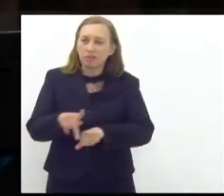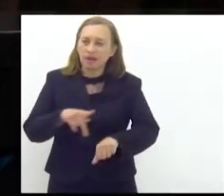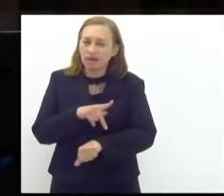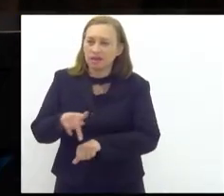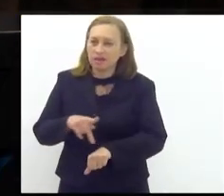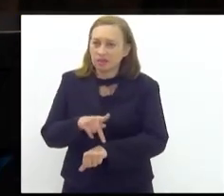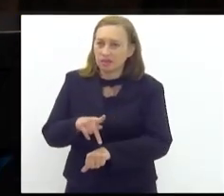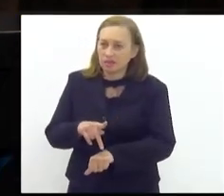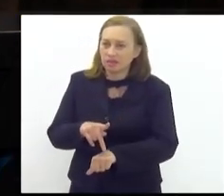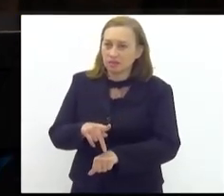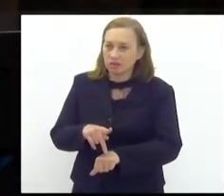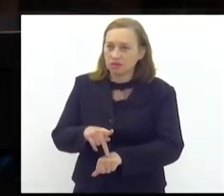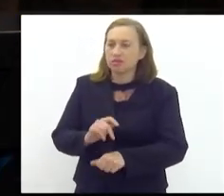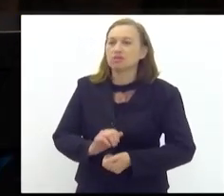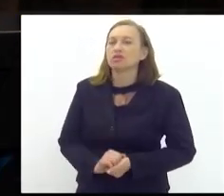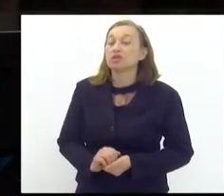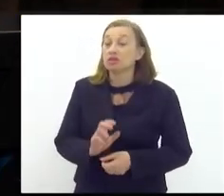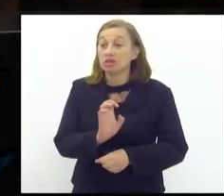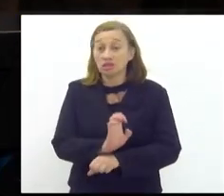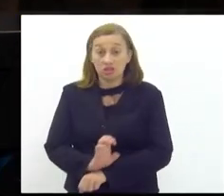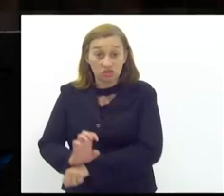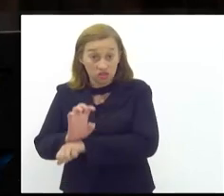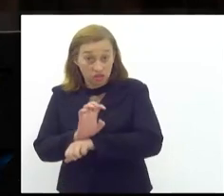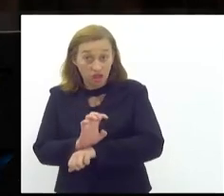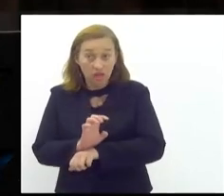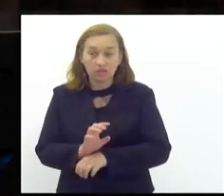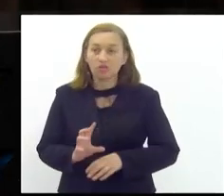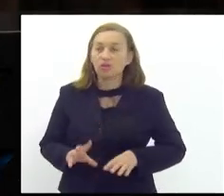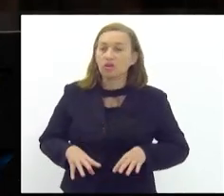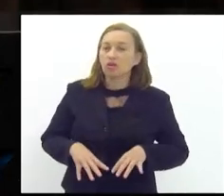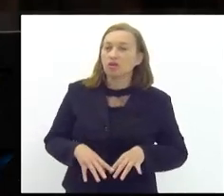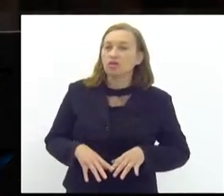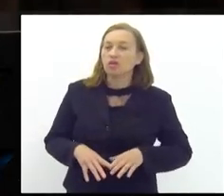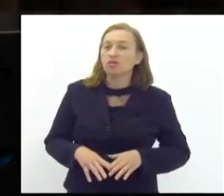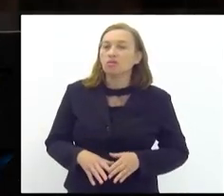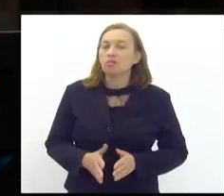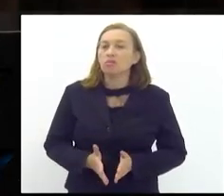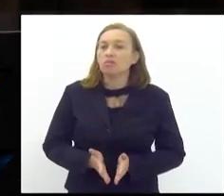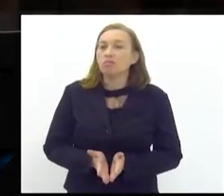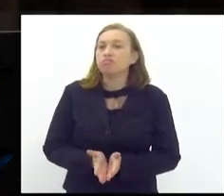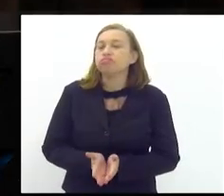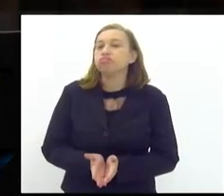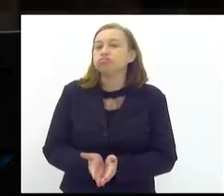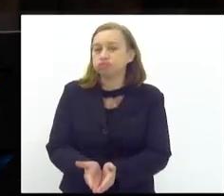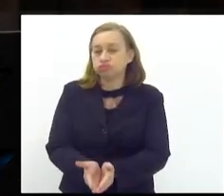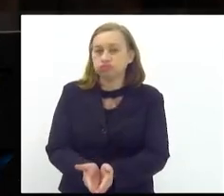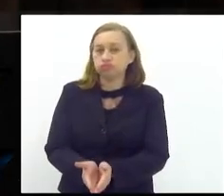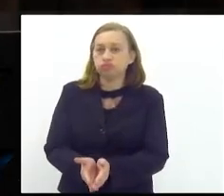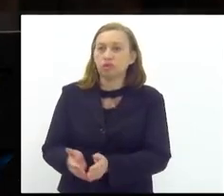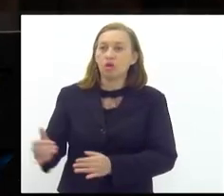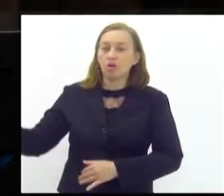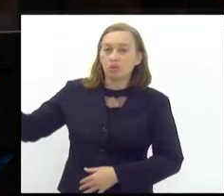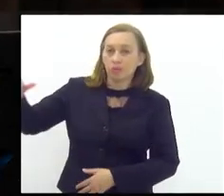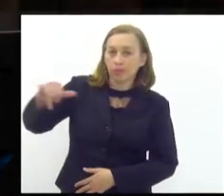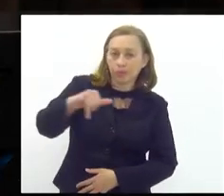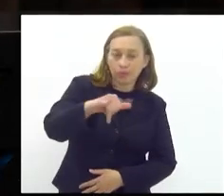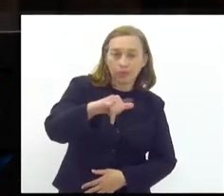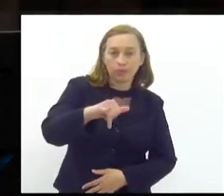pelos mais diversos estados por terra por ar e por mar